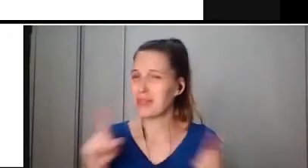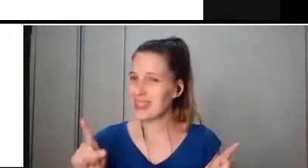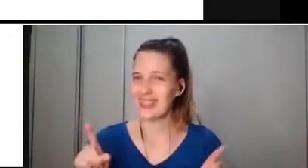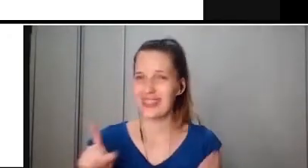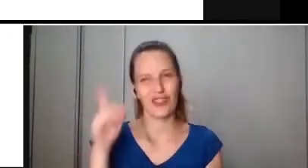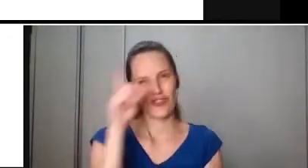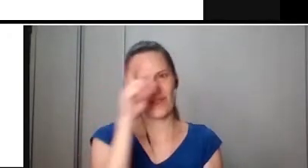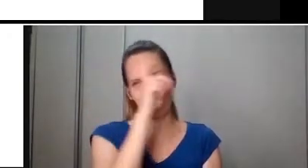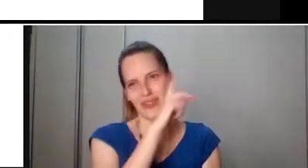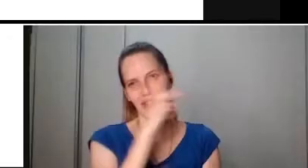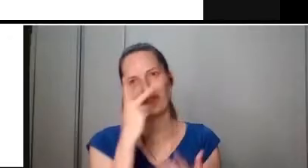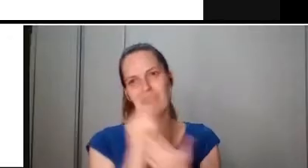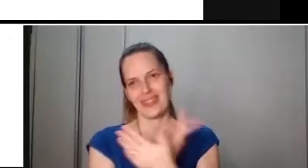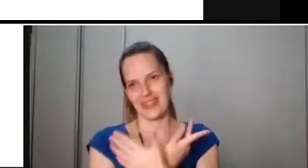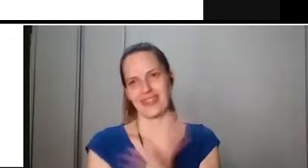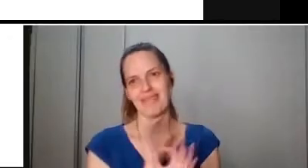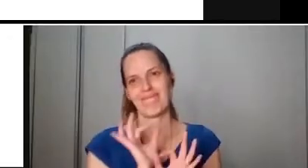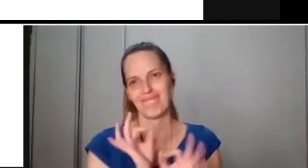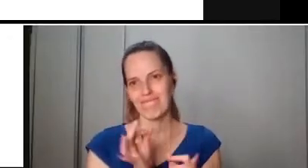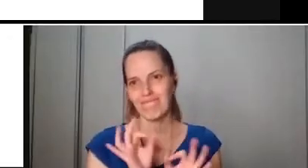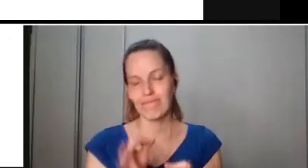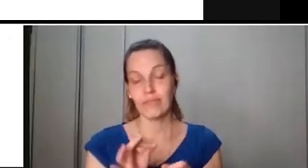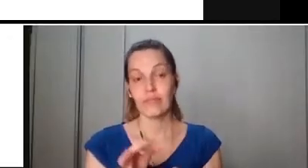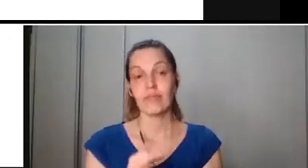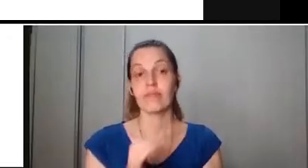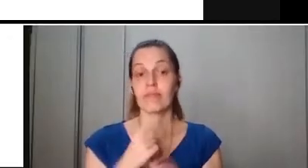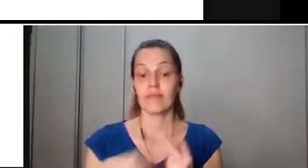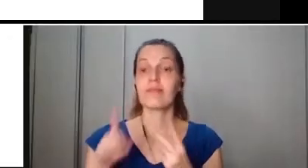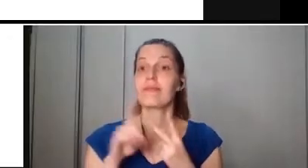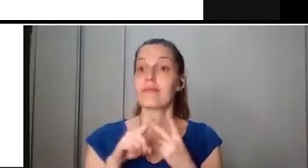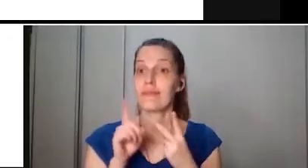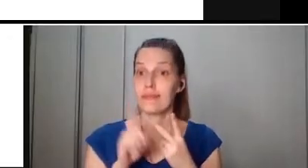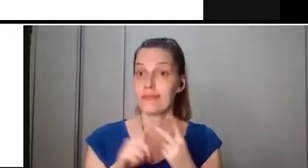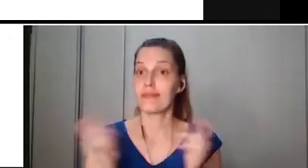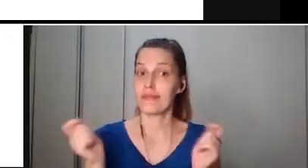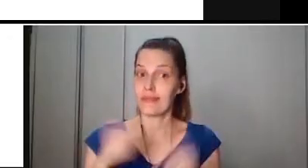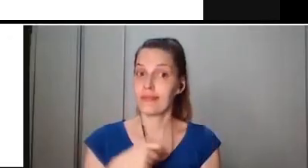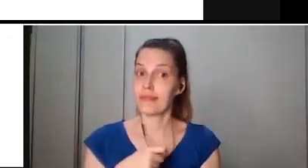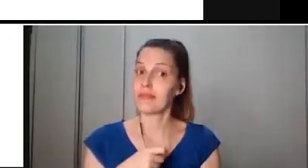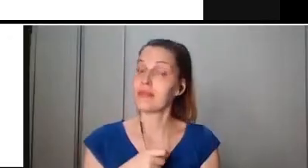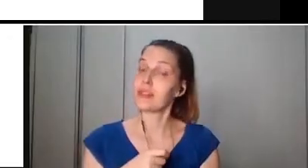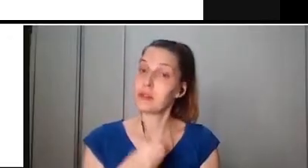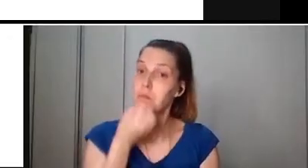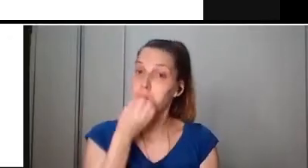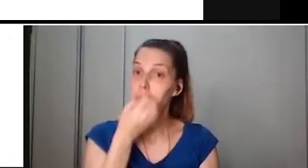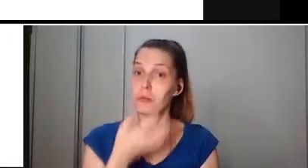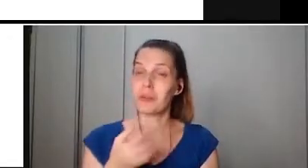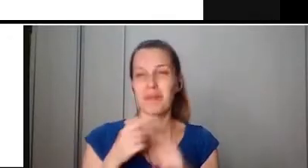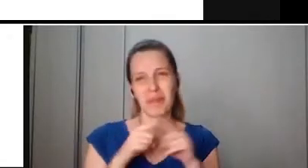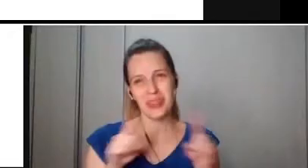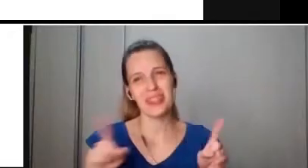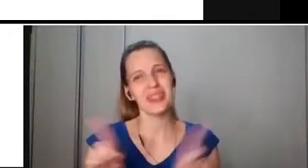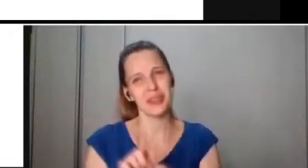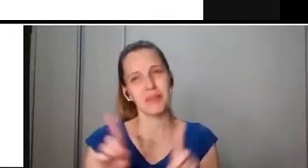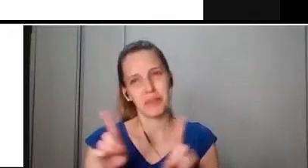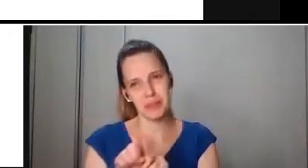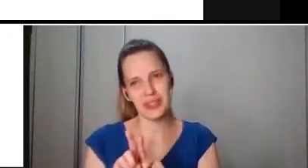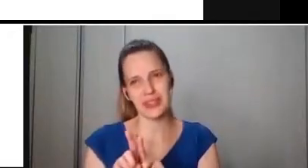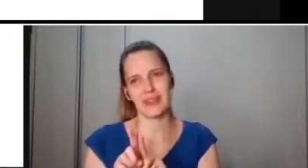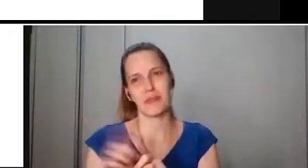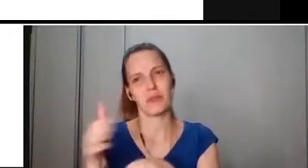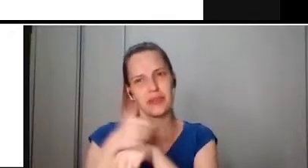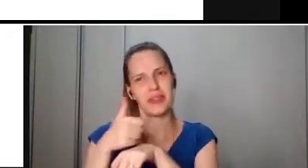Uma segunda possibilidade, que é considerada, também seria muito boa, né? Mas ainda é considerada também improvável,